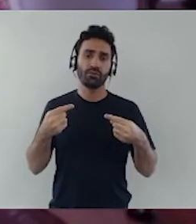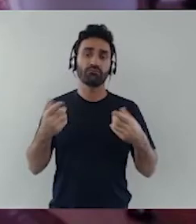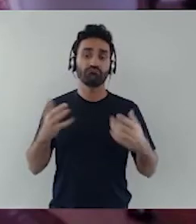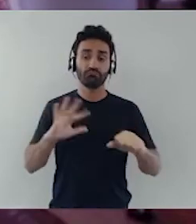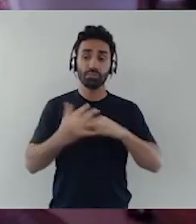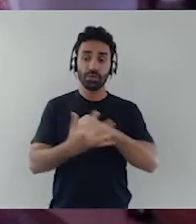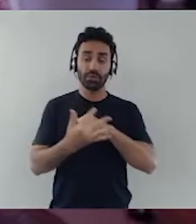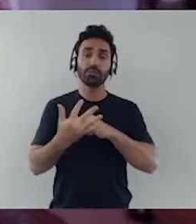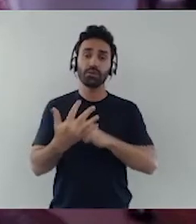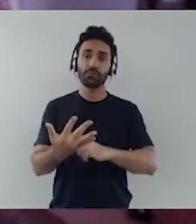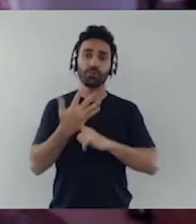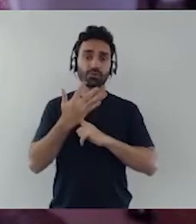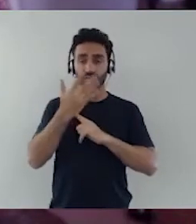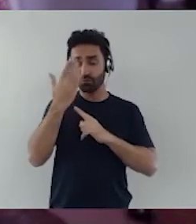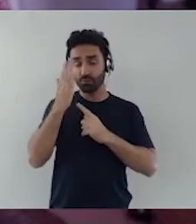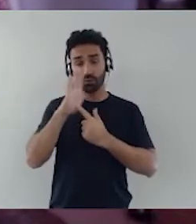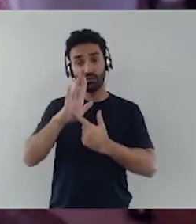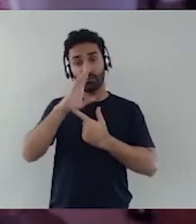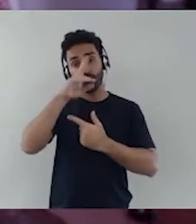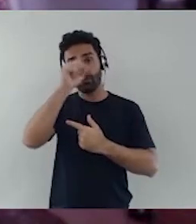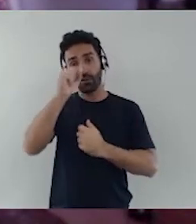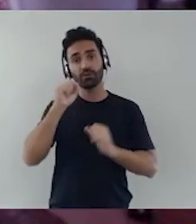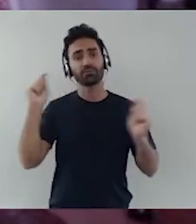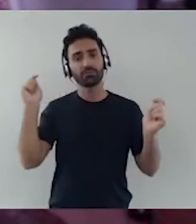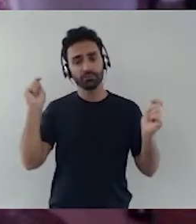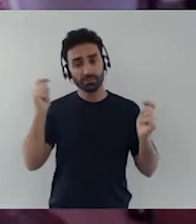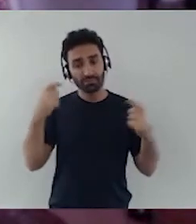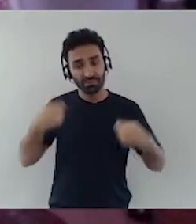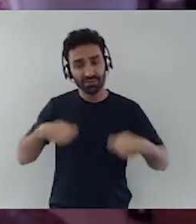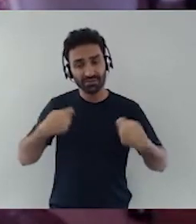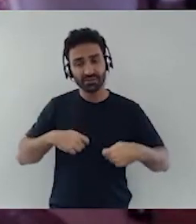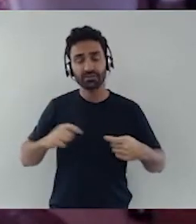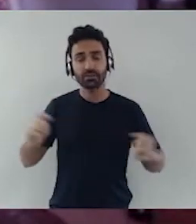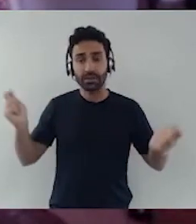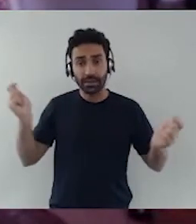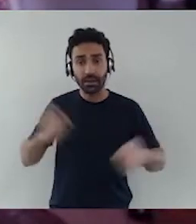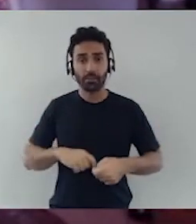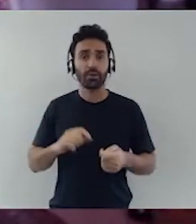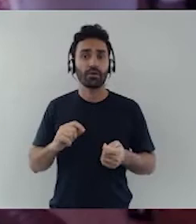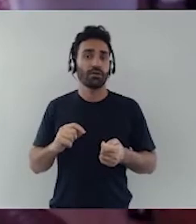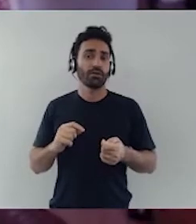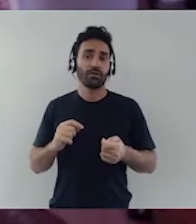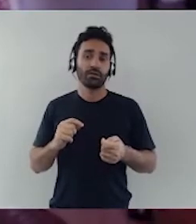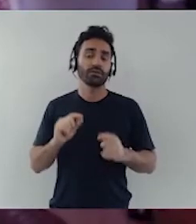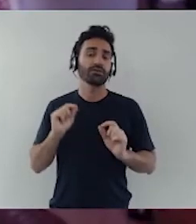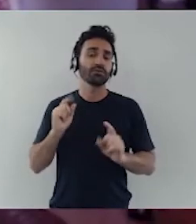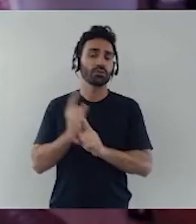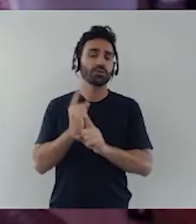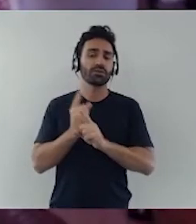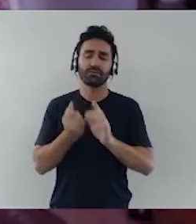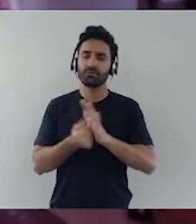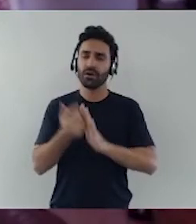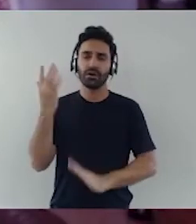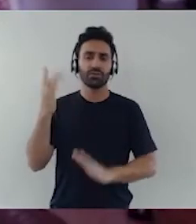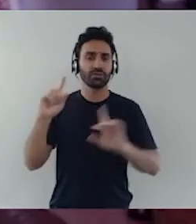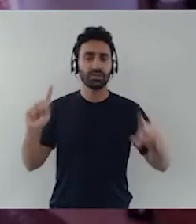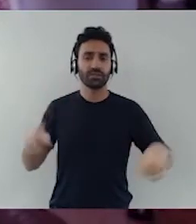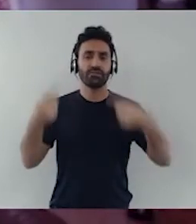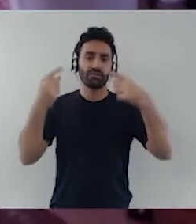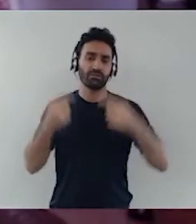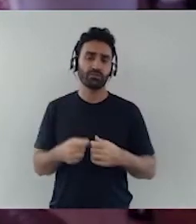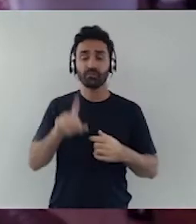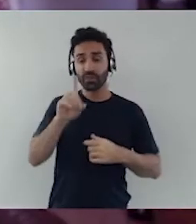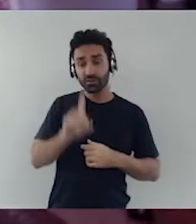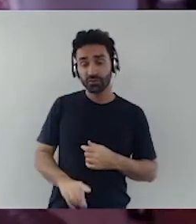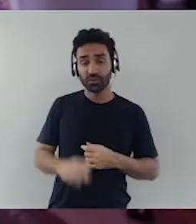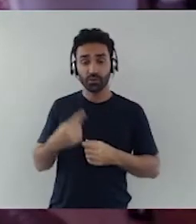um enorme vigor, para que eles sejam capazes de responder aos enormes desafios dos nossos tempos. O direito